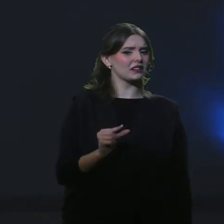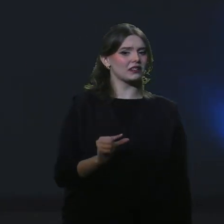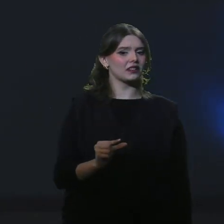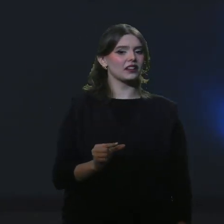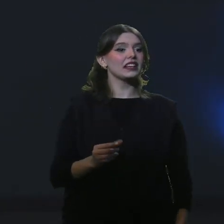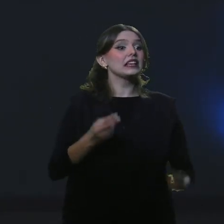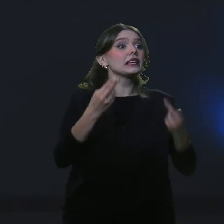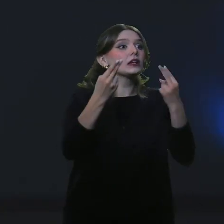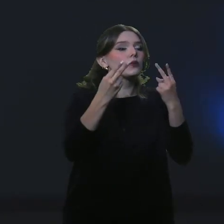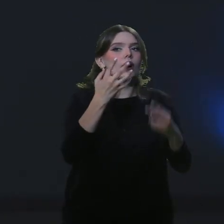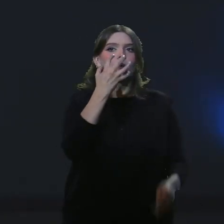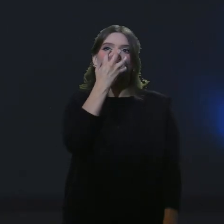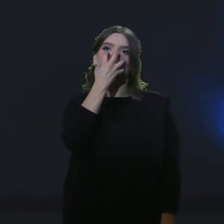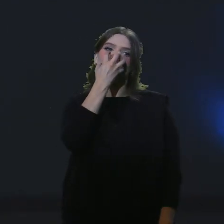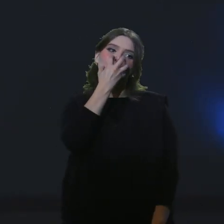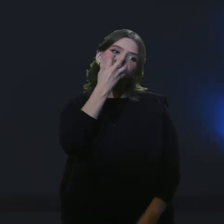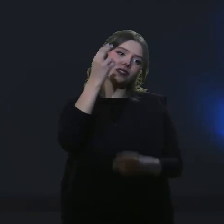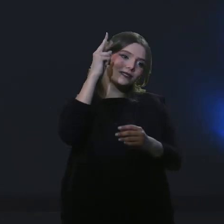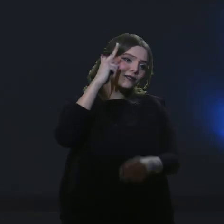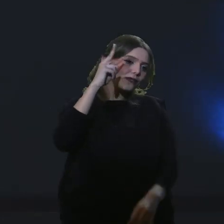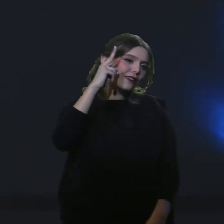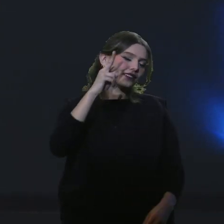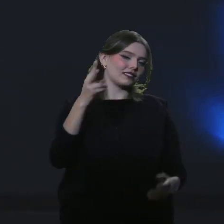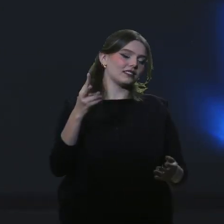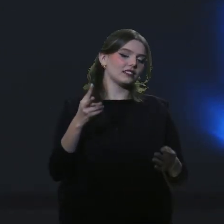um vira-lata.